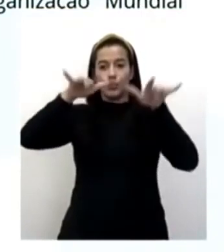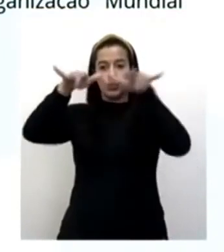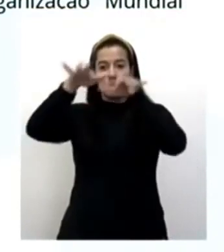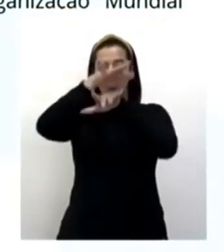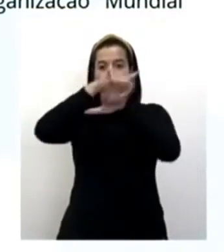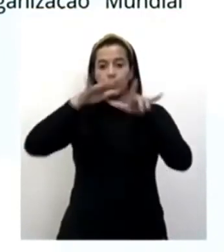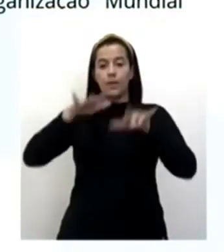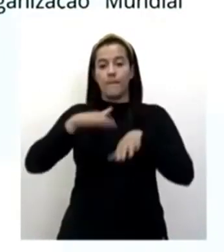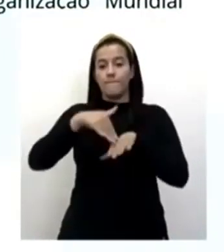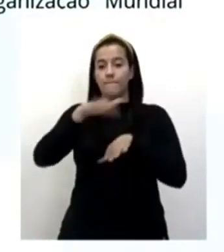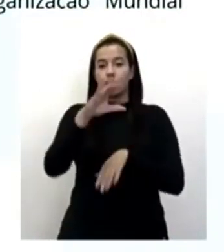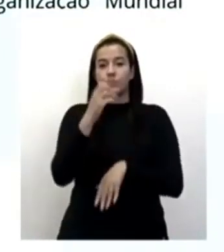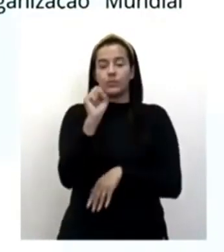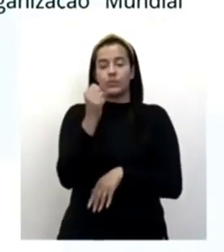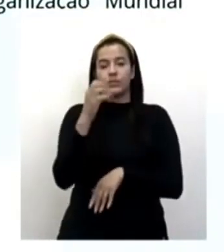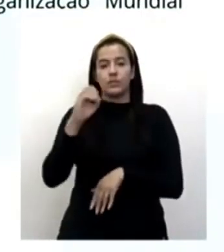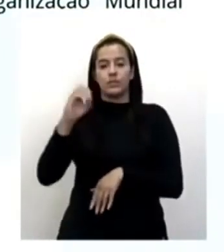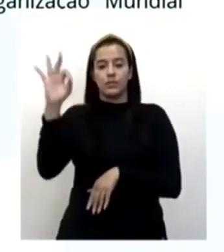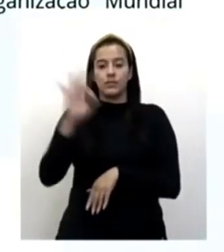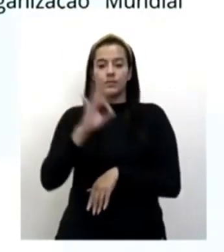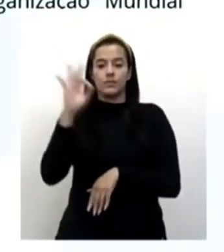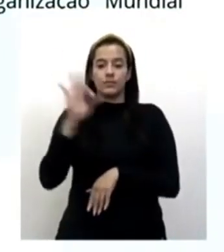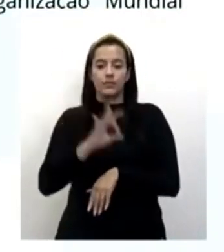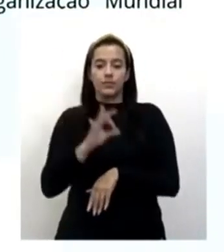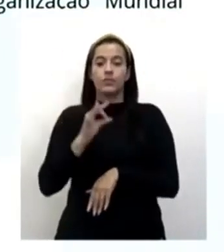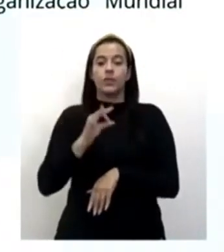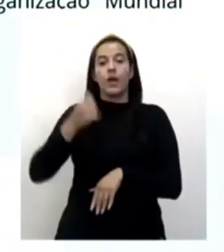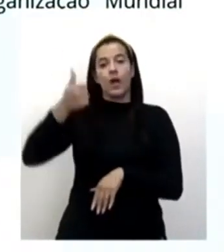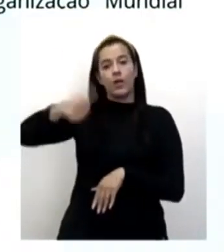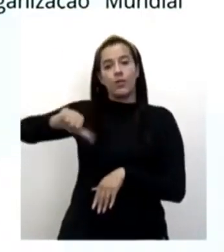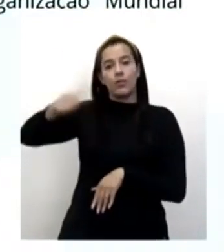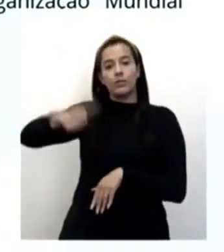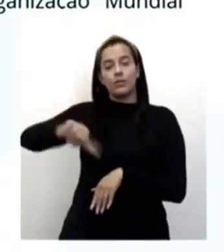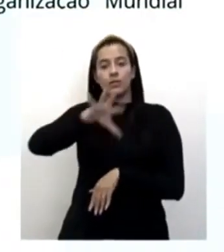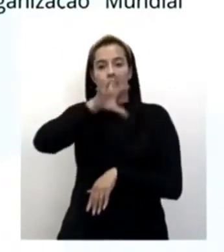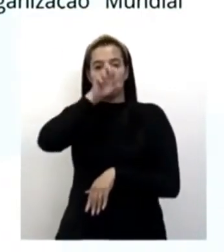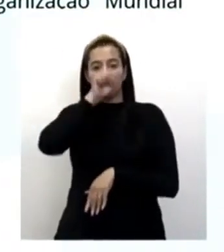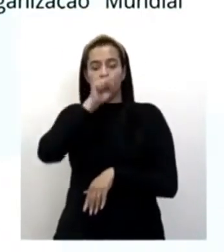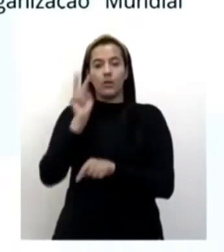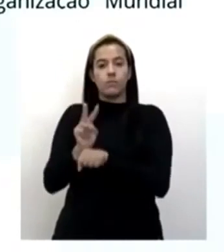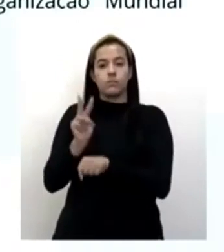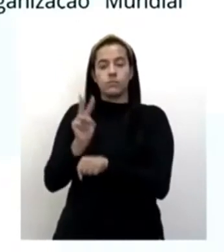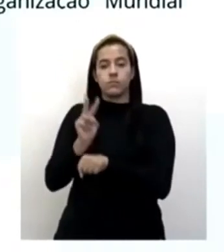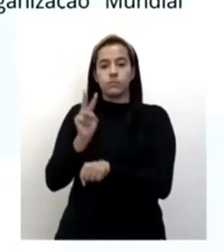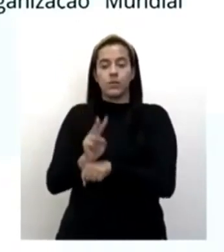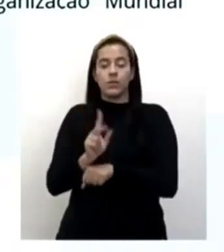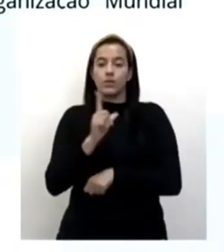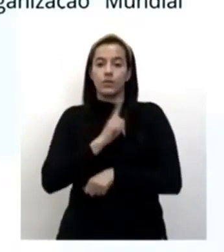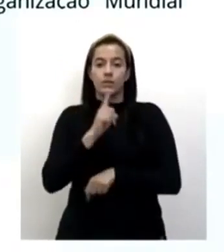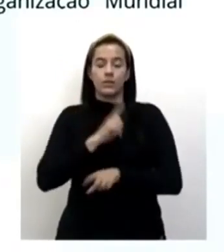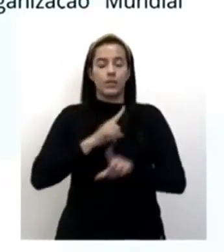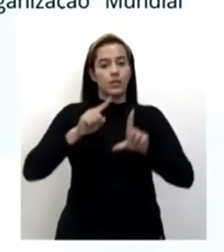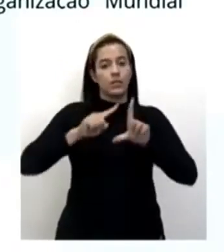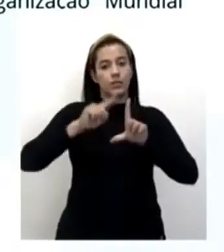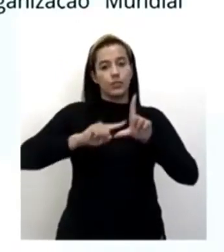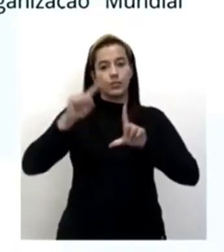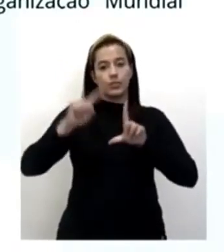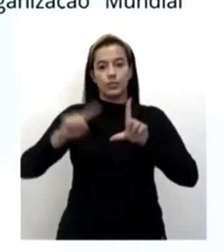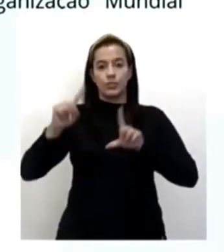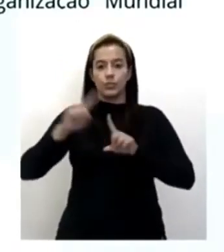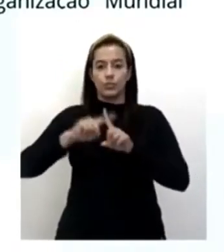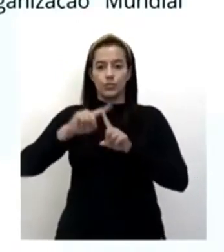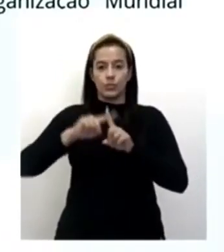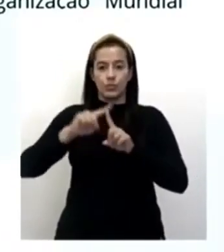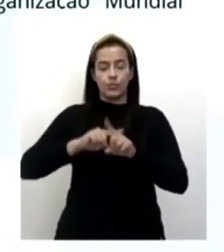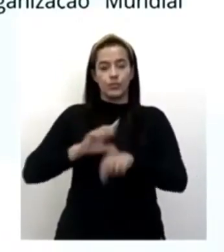dos moradores de áreas urbanas, onde a qualidade do ar é monitorada, estão expostos a níveis de poluição que excedem os limites